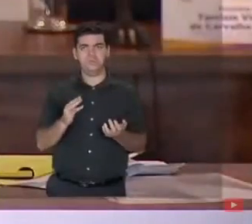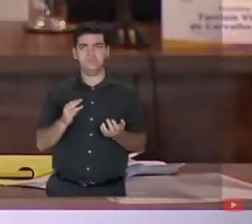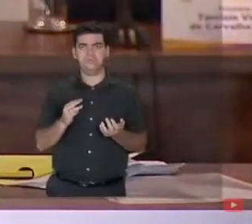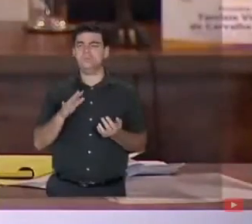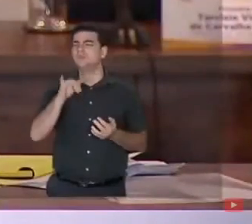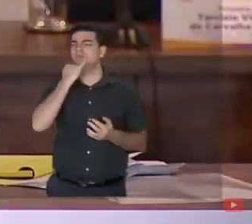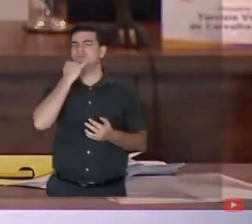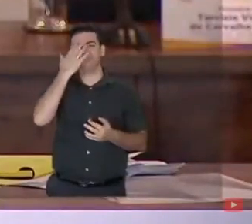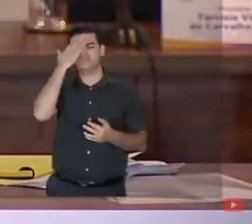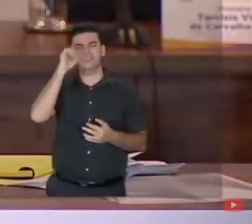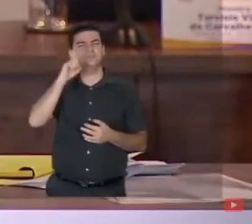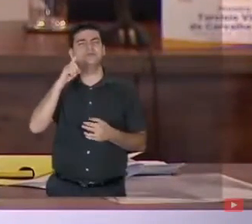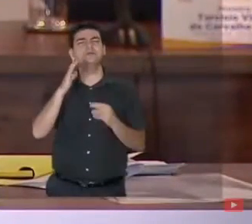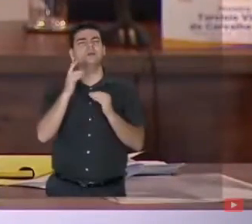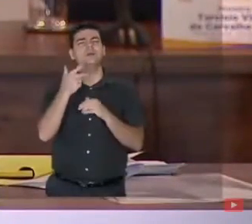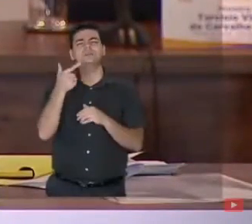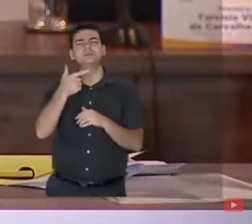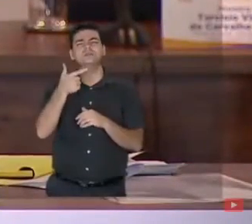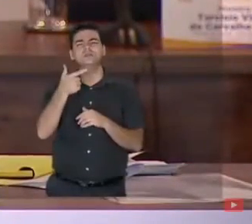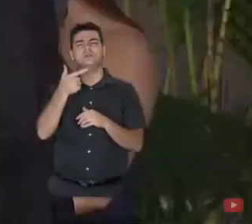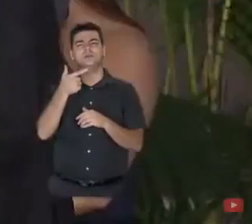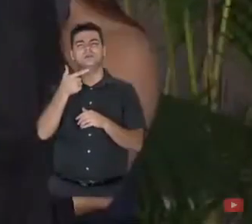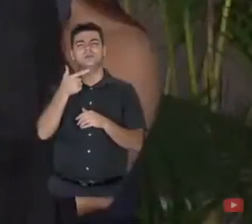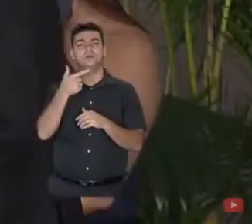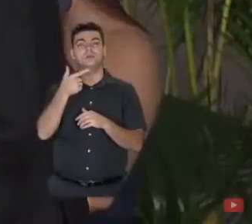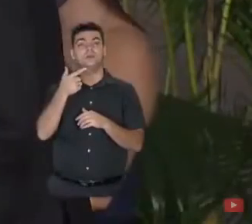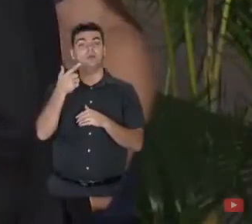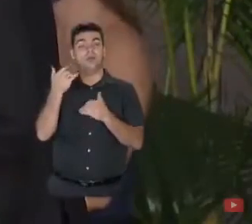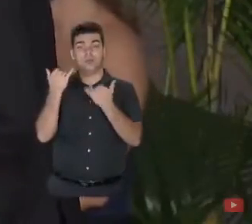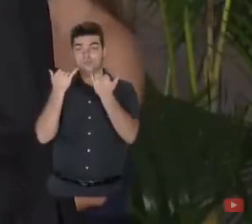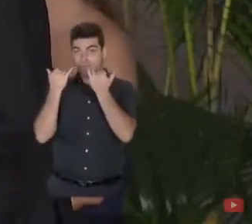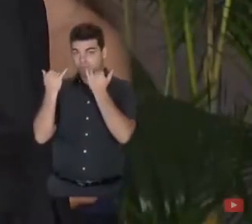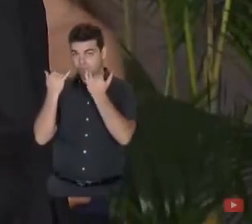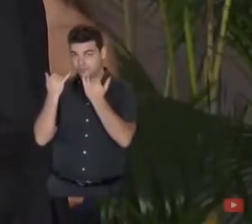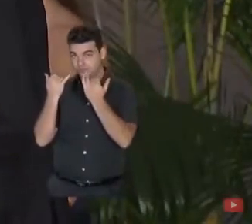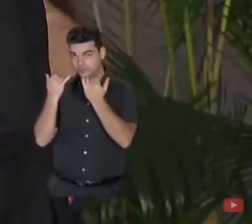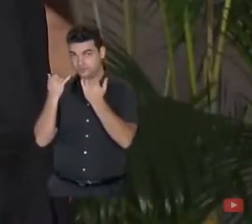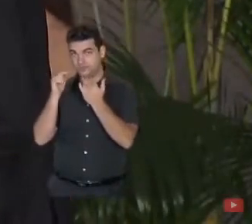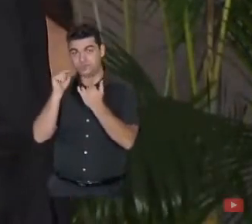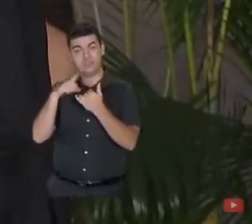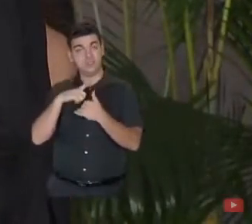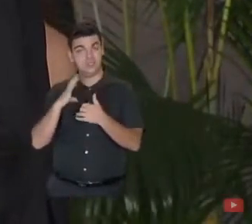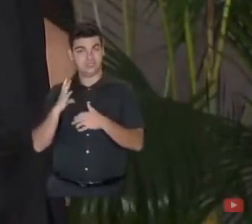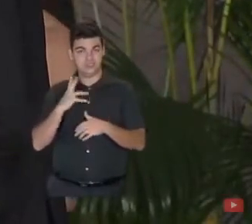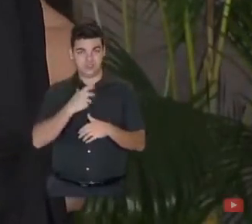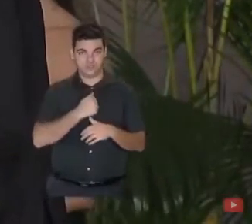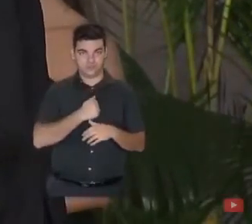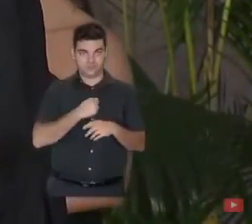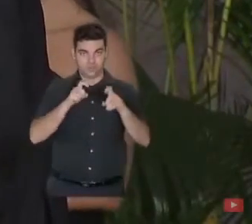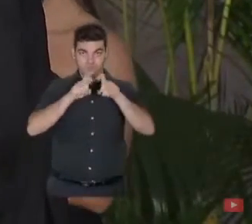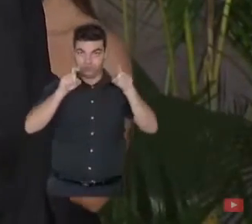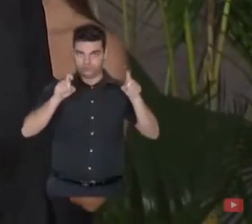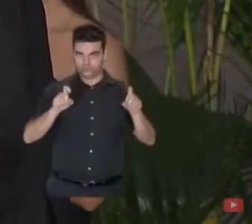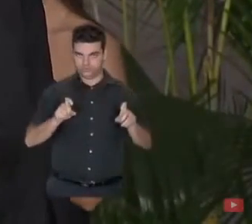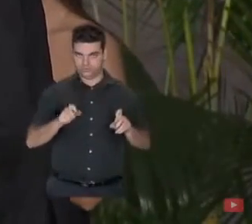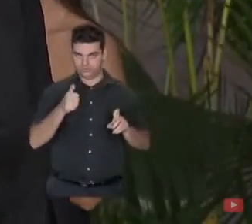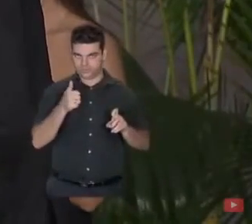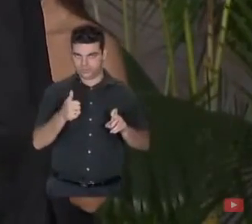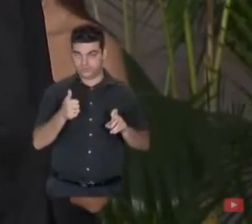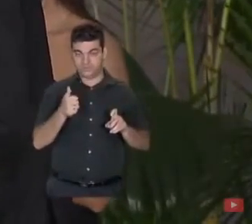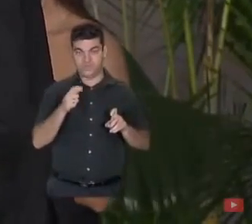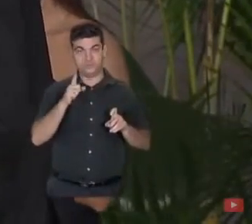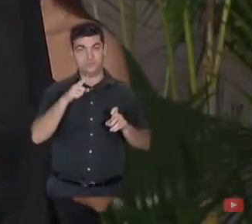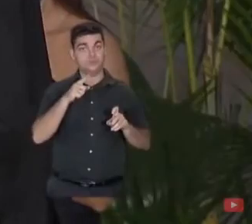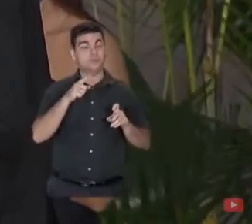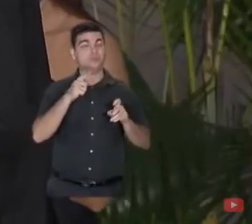Eu não entendi a última pergunta, se você puder responder. Tá, não. Se os dados onde são guardados os dados sobre as